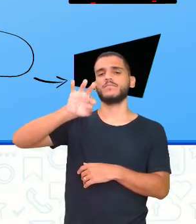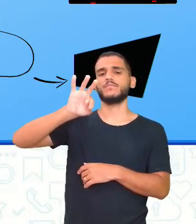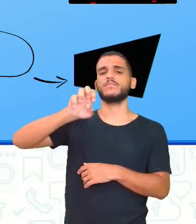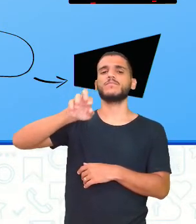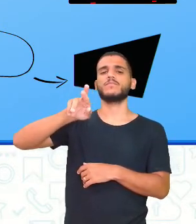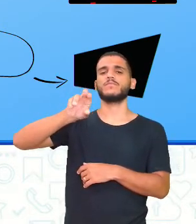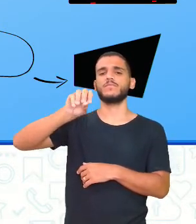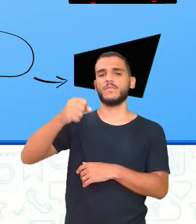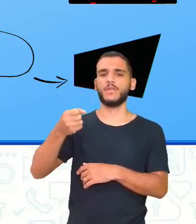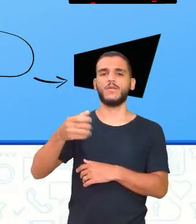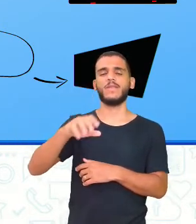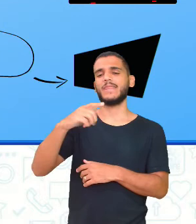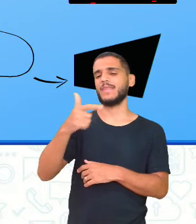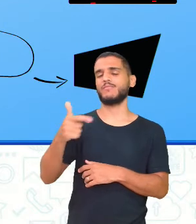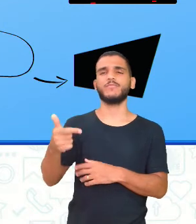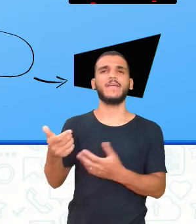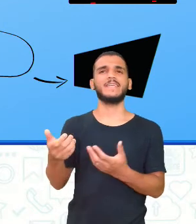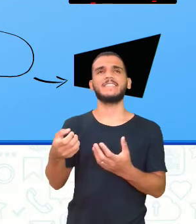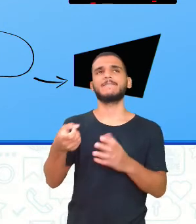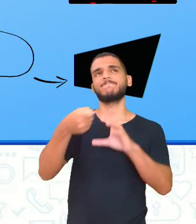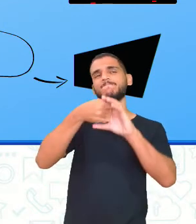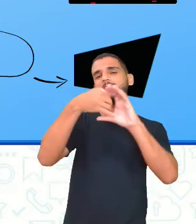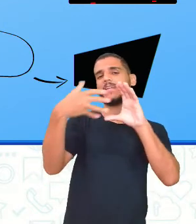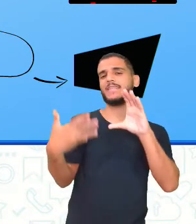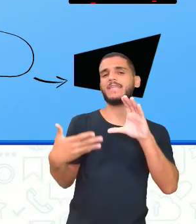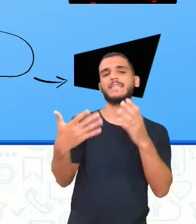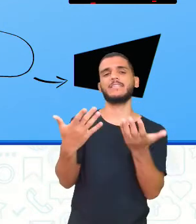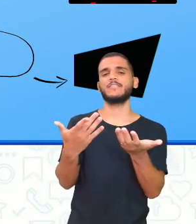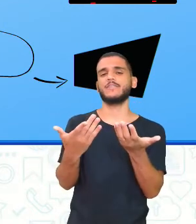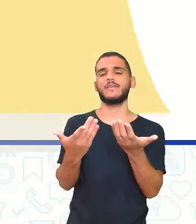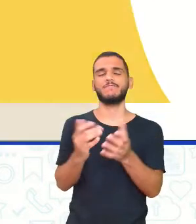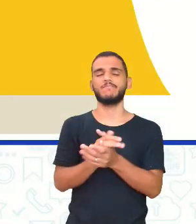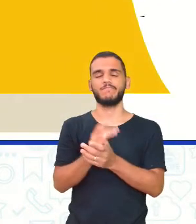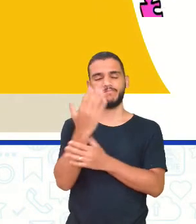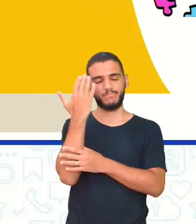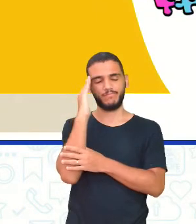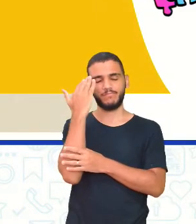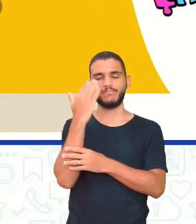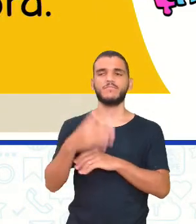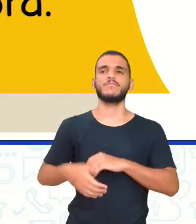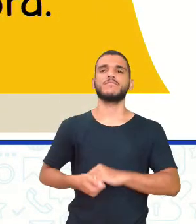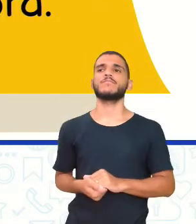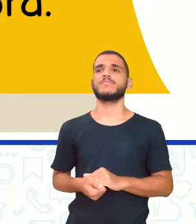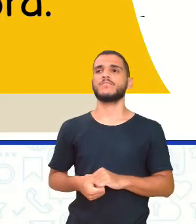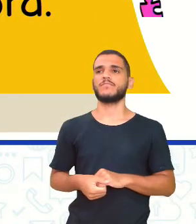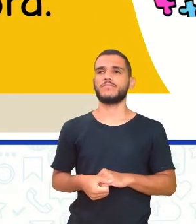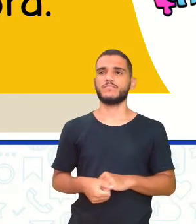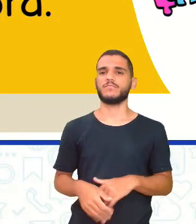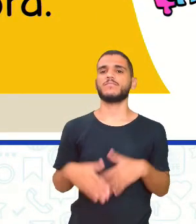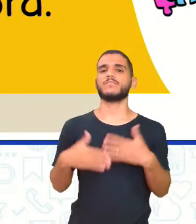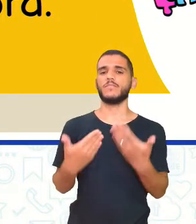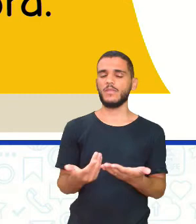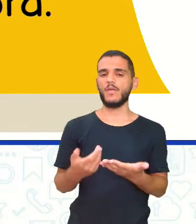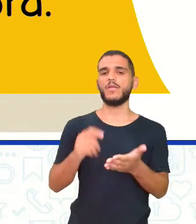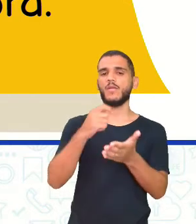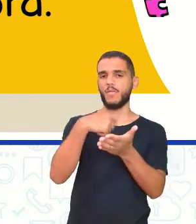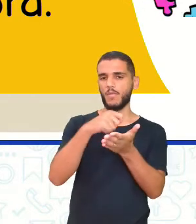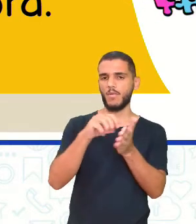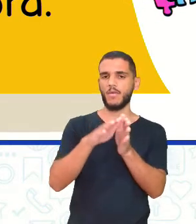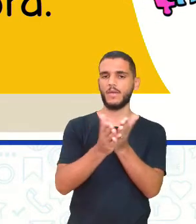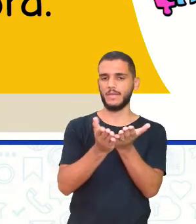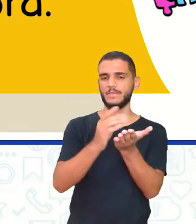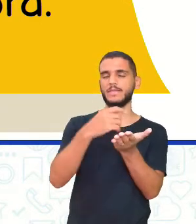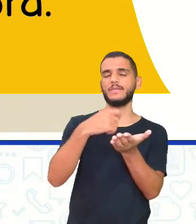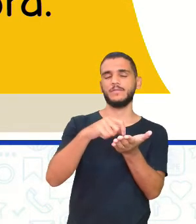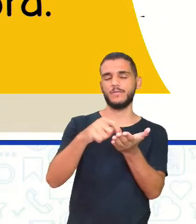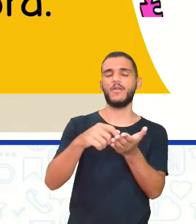possa classificá-lo como paralelogramo ou como trapézio. Bom, agora pega teu caderno e teu lápis